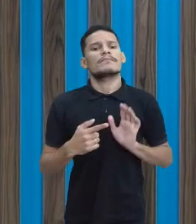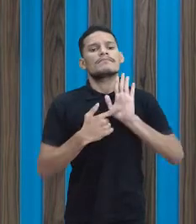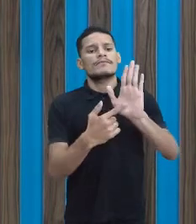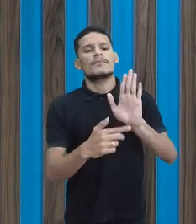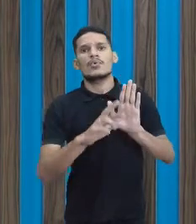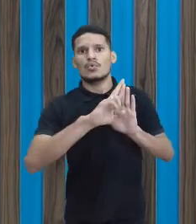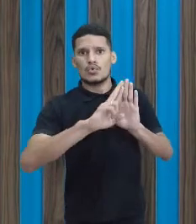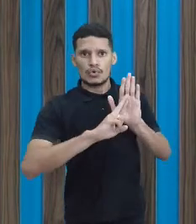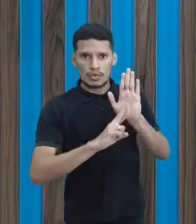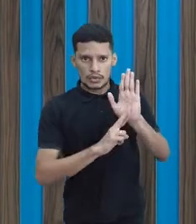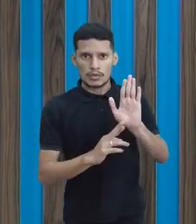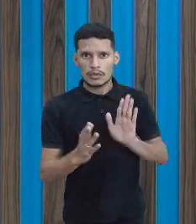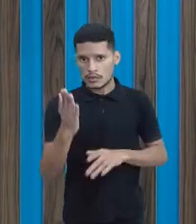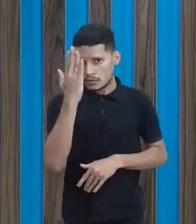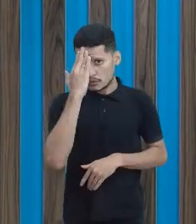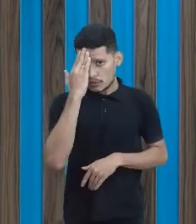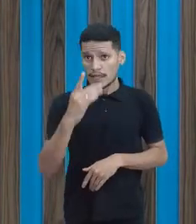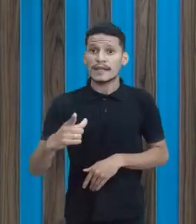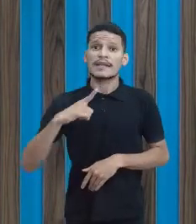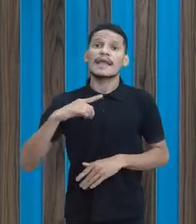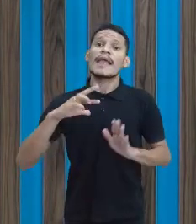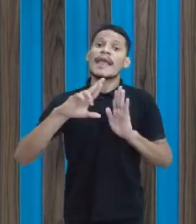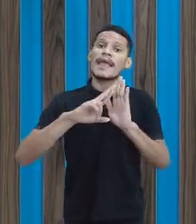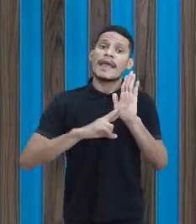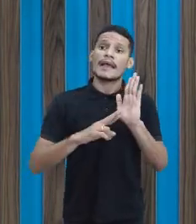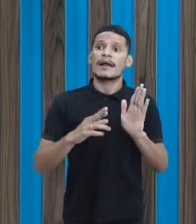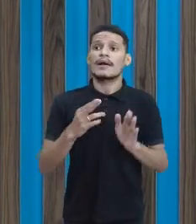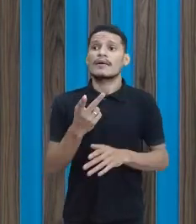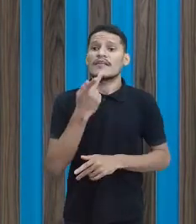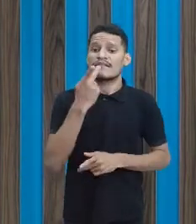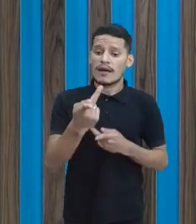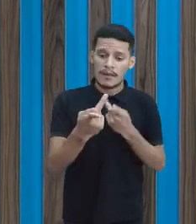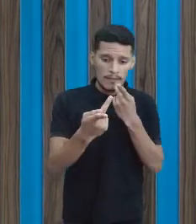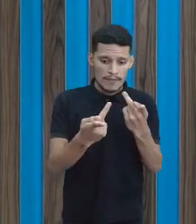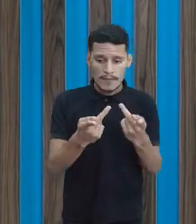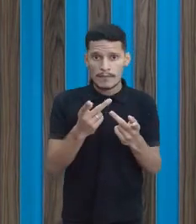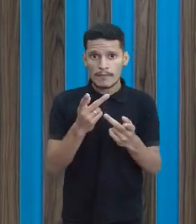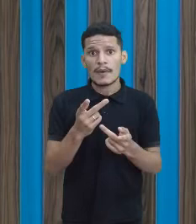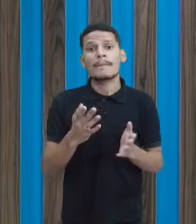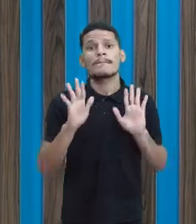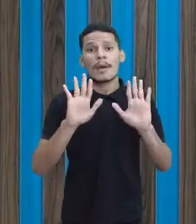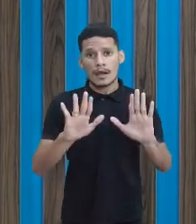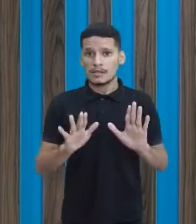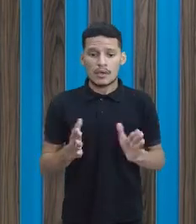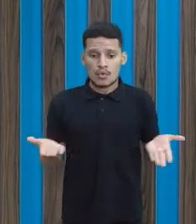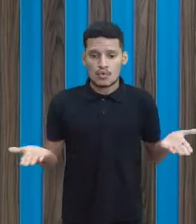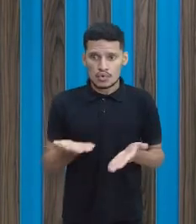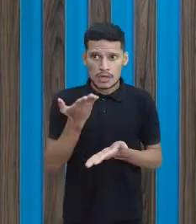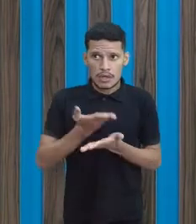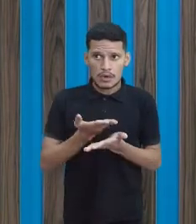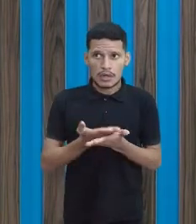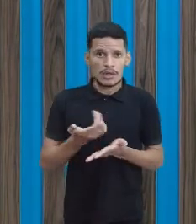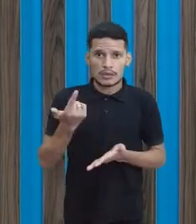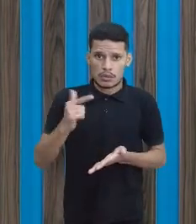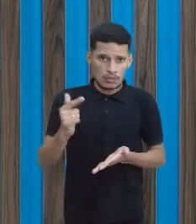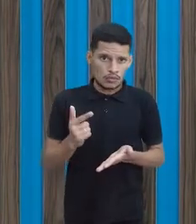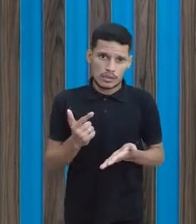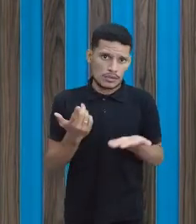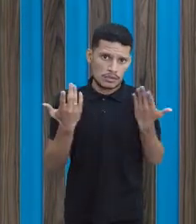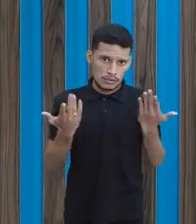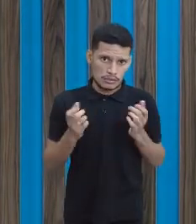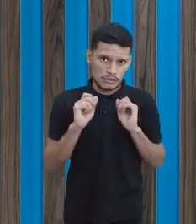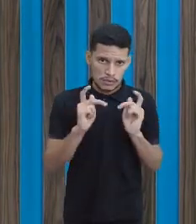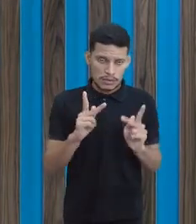regras, ok? Tem também uma regra de pronúncia, que infelizmente para essa aula não vai rolar, mas tem uma regra de pronúncia